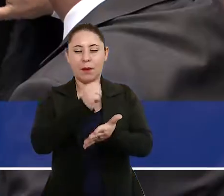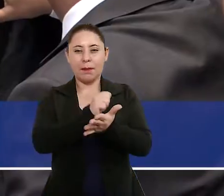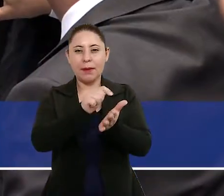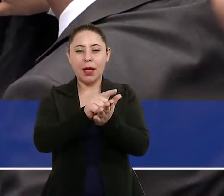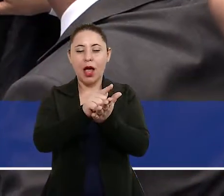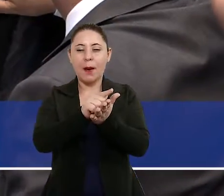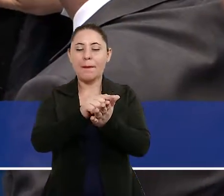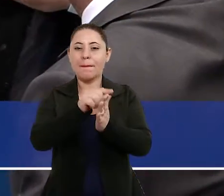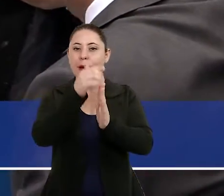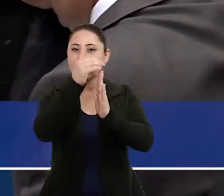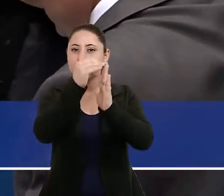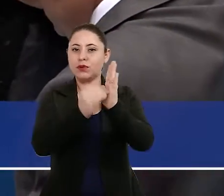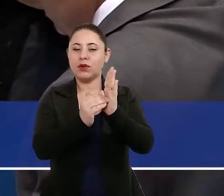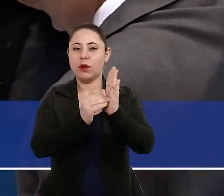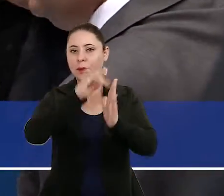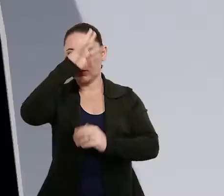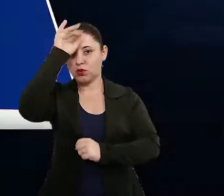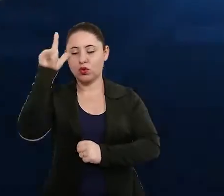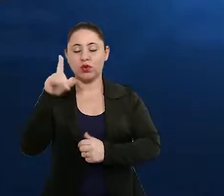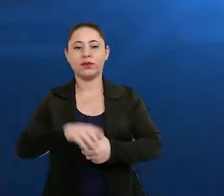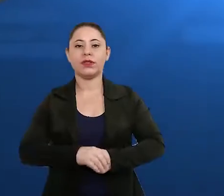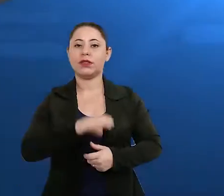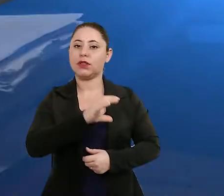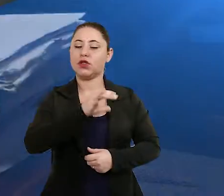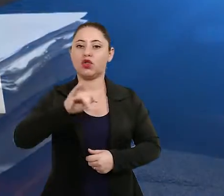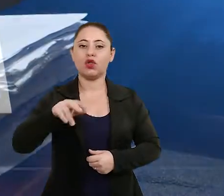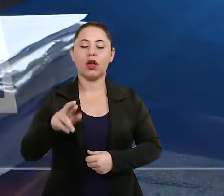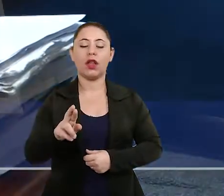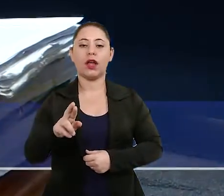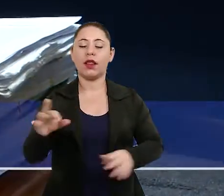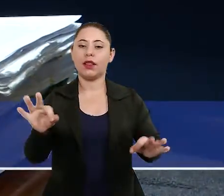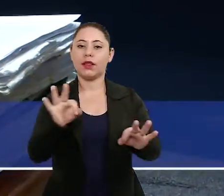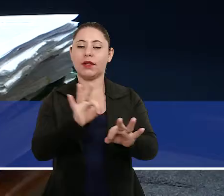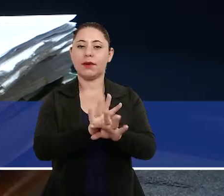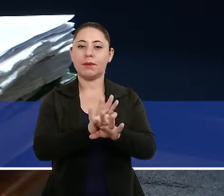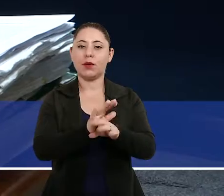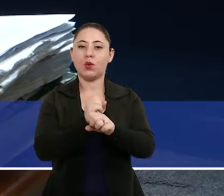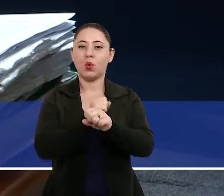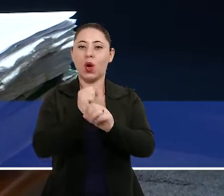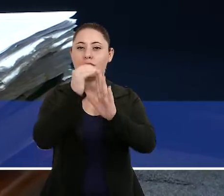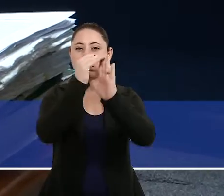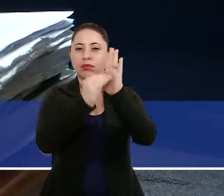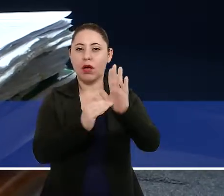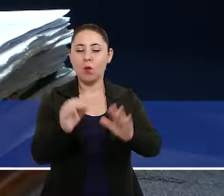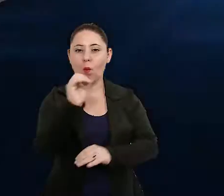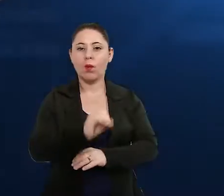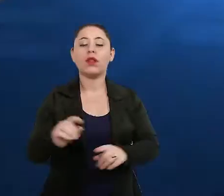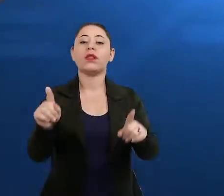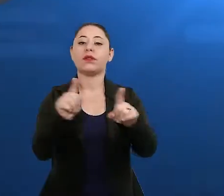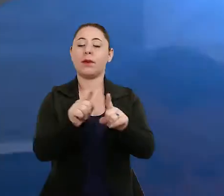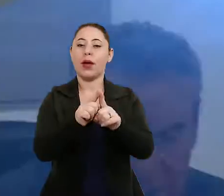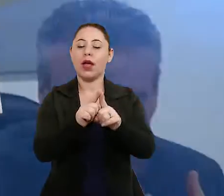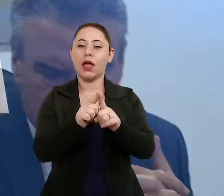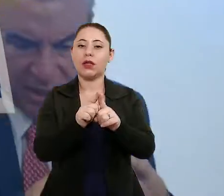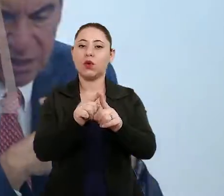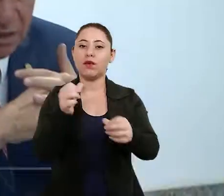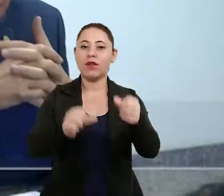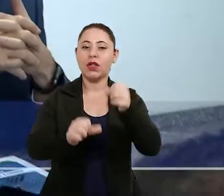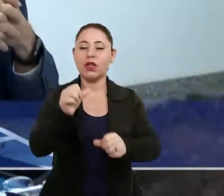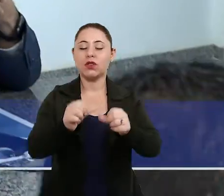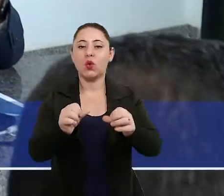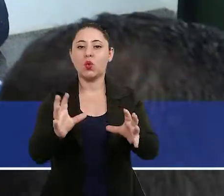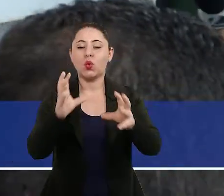alvarás ficaram mais baratos em Mato Grosso do Sul. CCJR termina ano com a pauta zerada. E ainda, o balanço